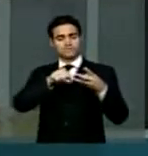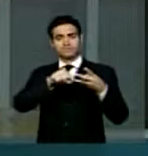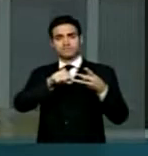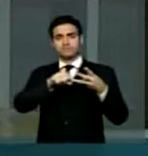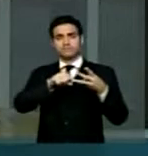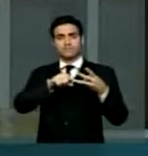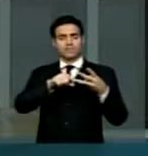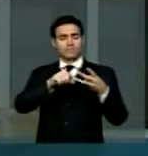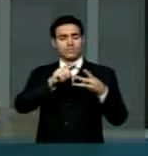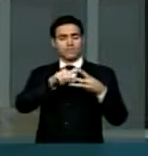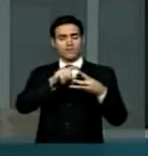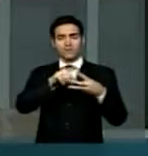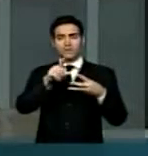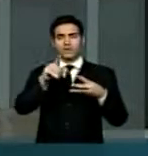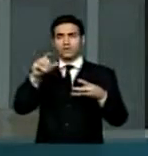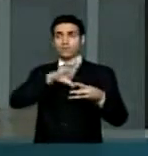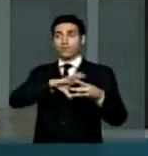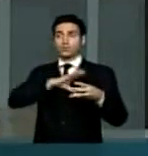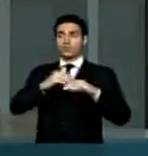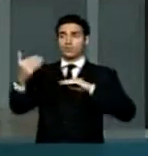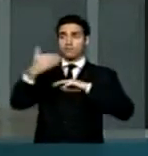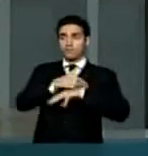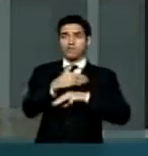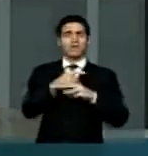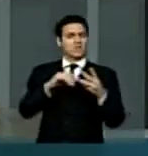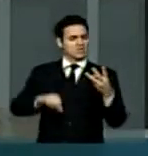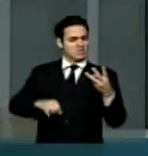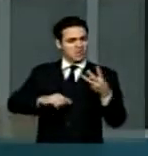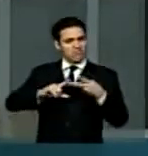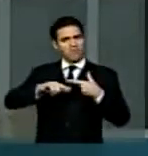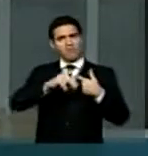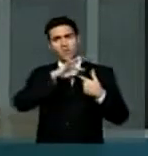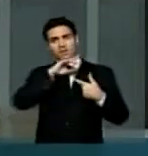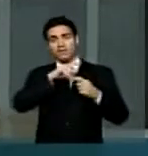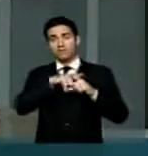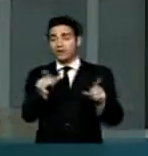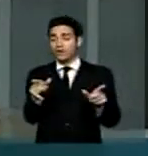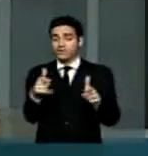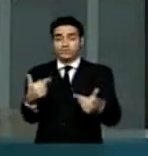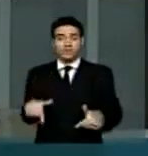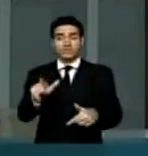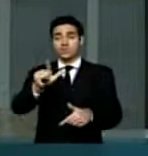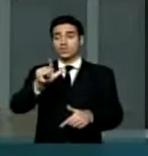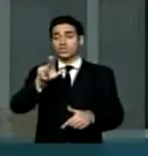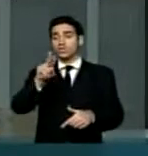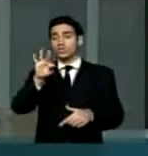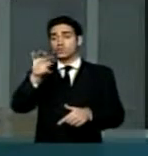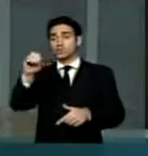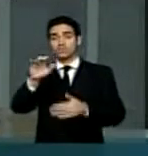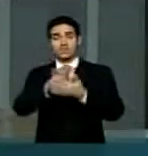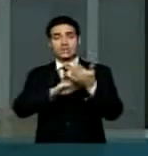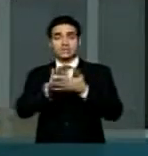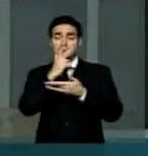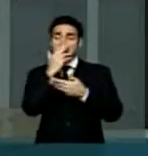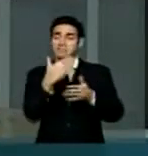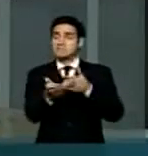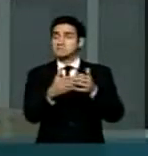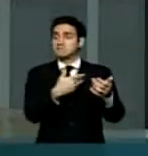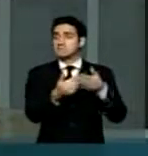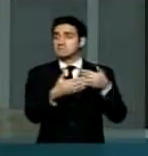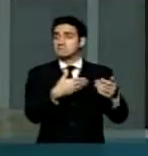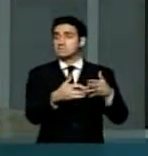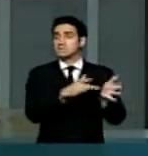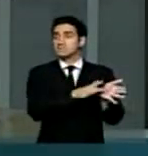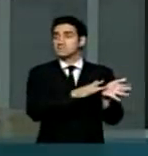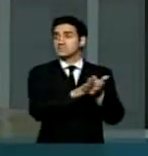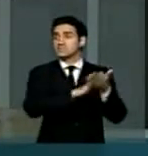etapas da história brasileira, tão cruéis, com tantas marcas invisíveis muitas vezes, é como se não tivessem acontecido. É preciso fazer o